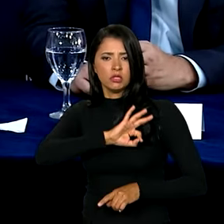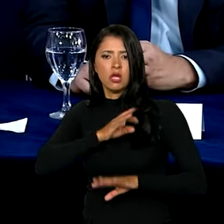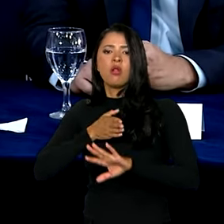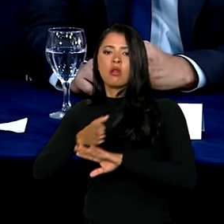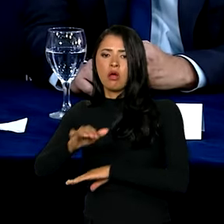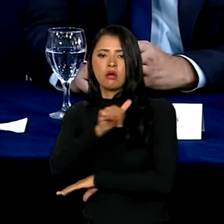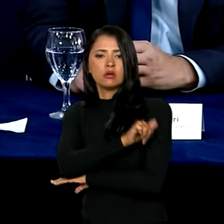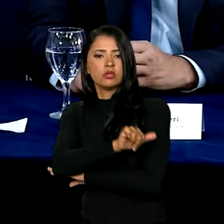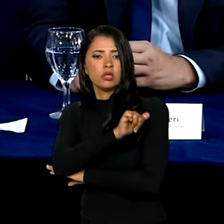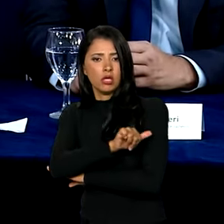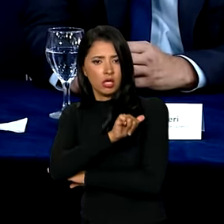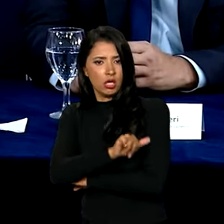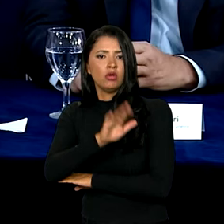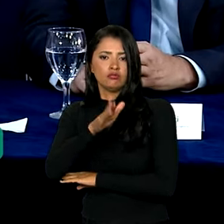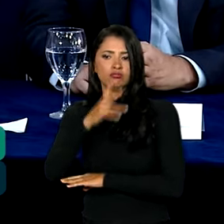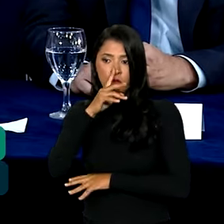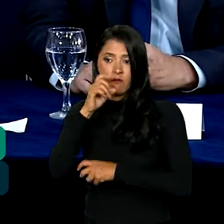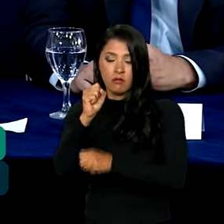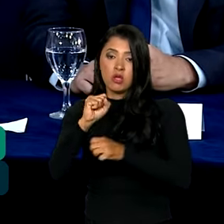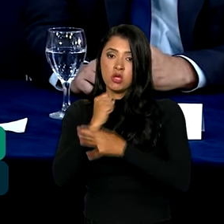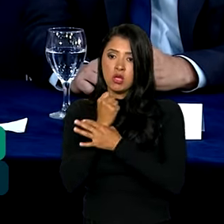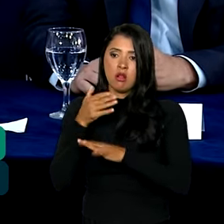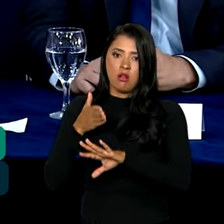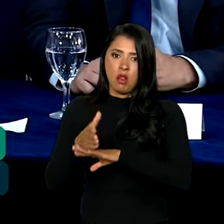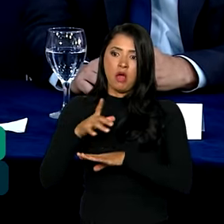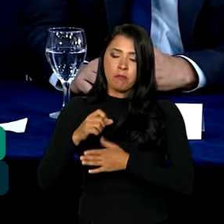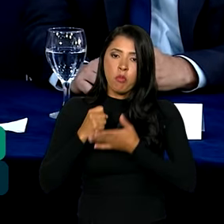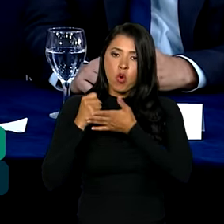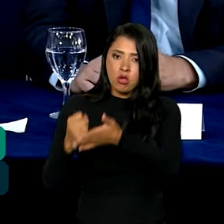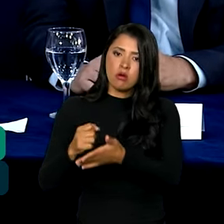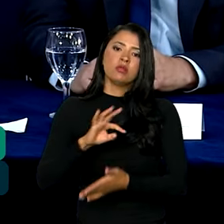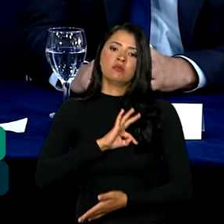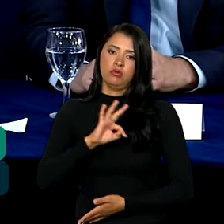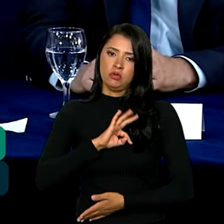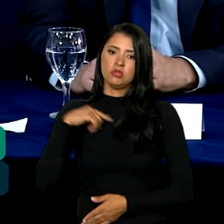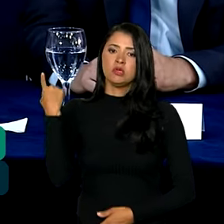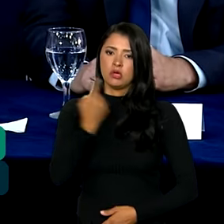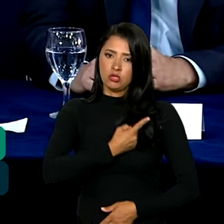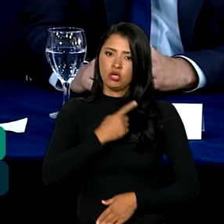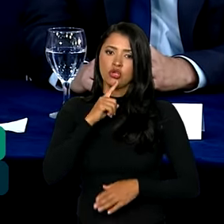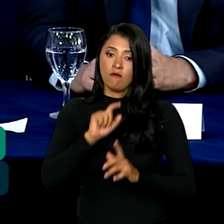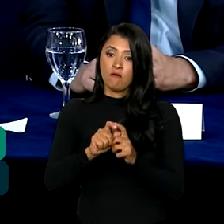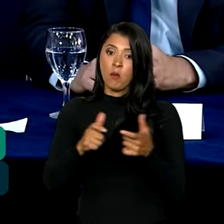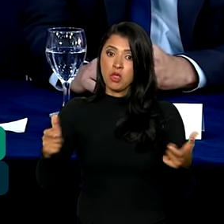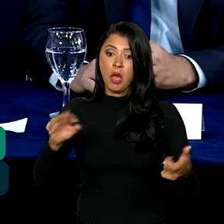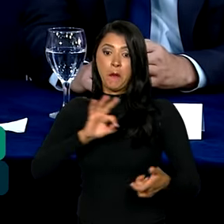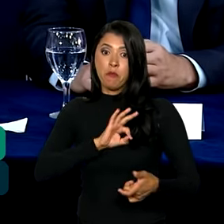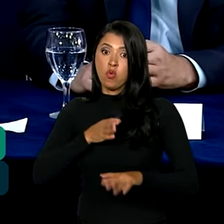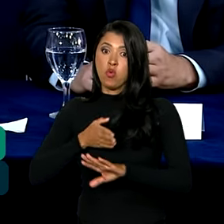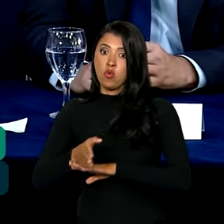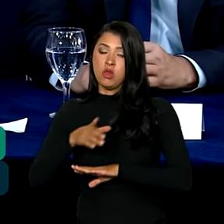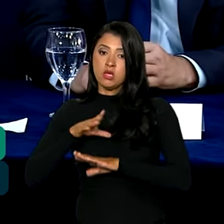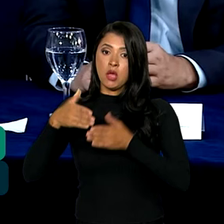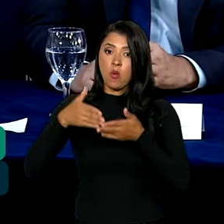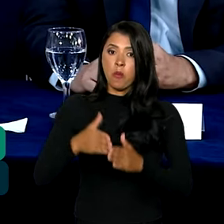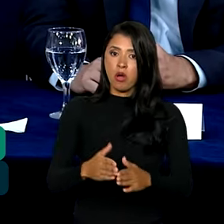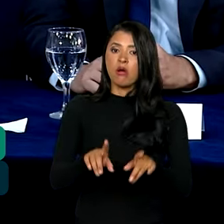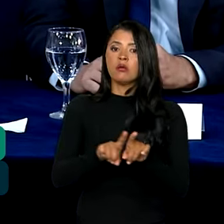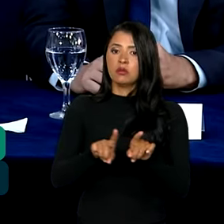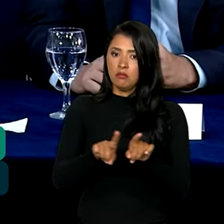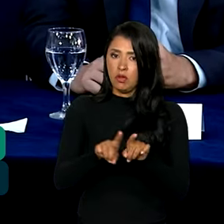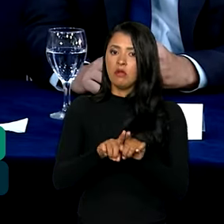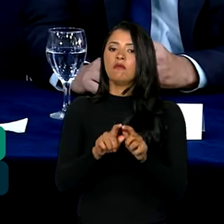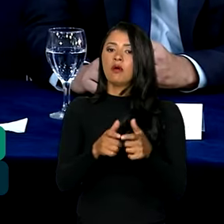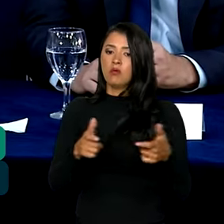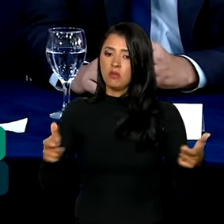Janeiro reforçando os nossos quadros e também a gente vai aumentar o nosso policiamento ostensivo marítimo.